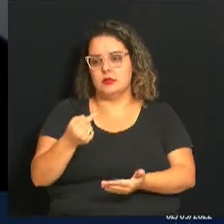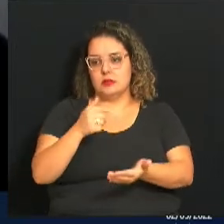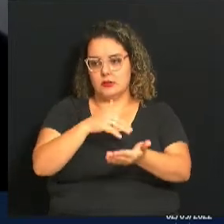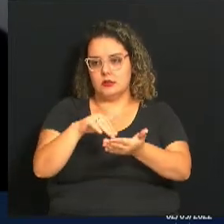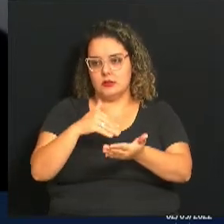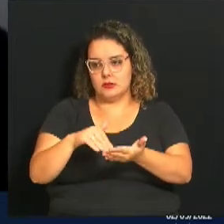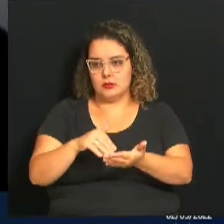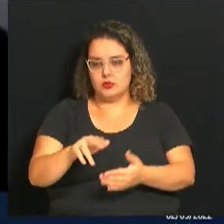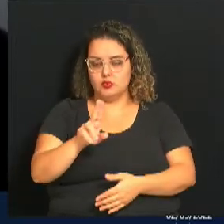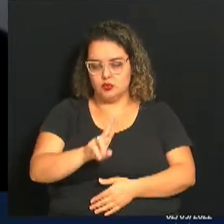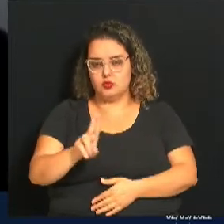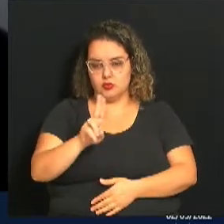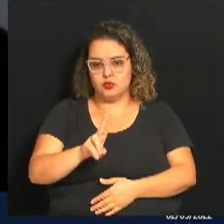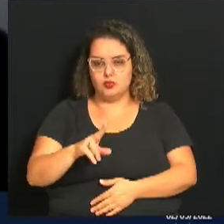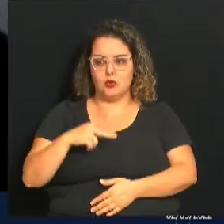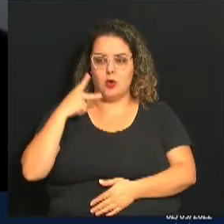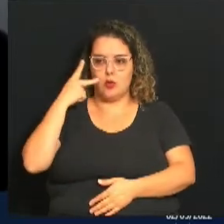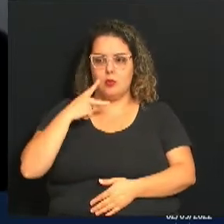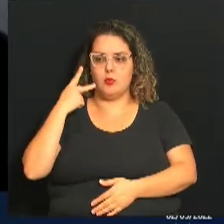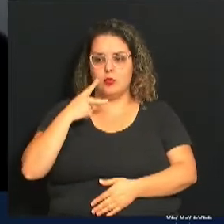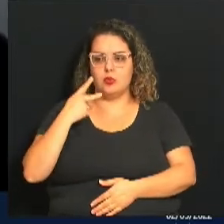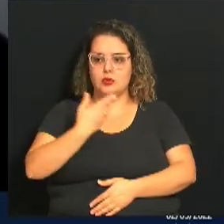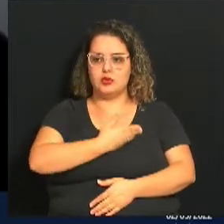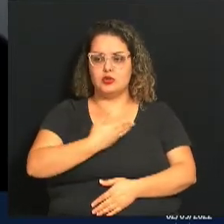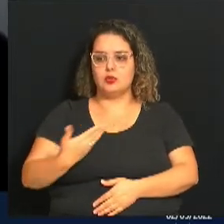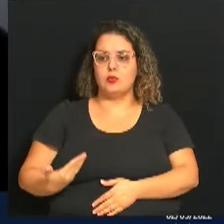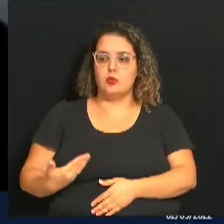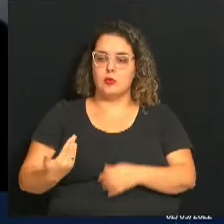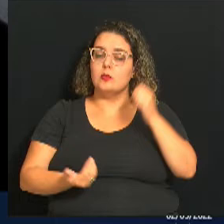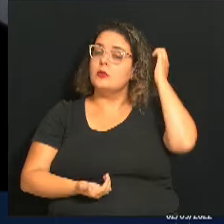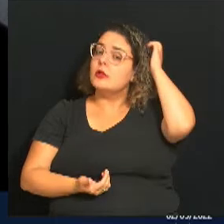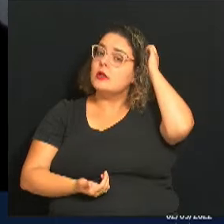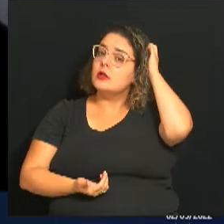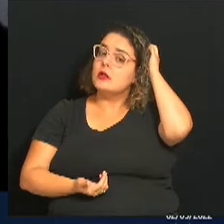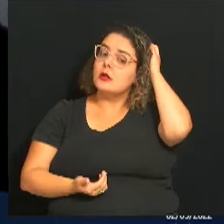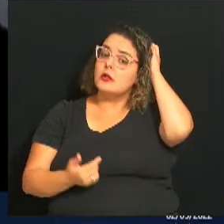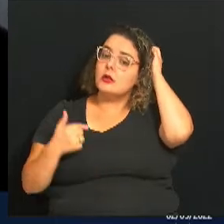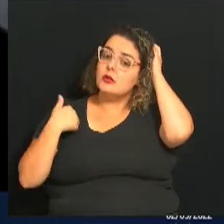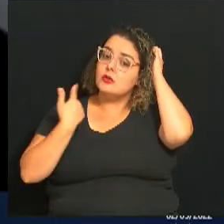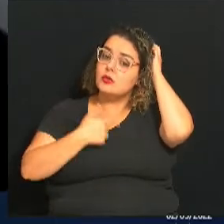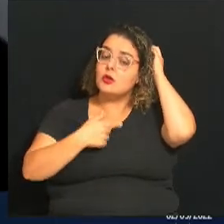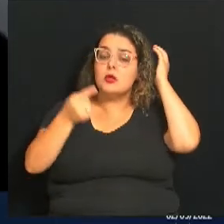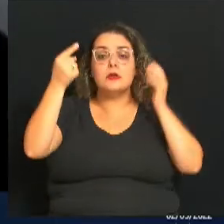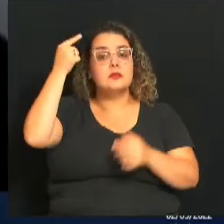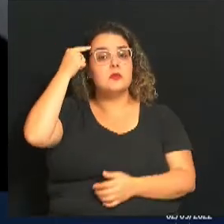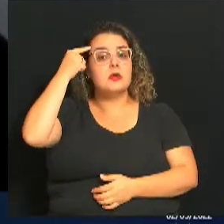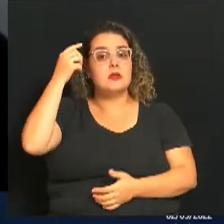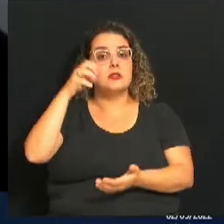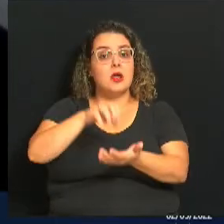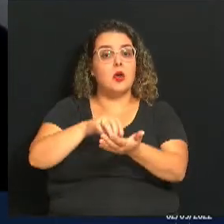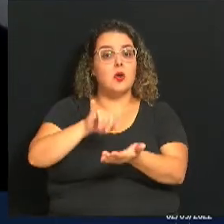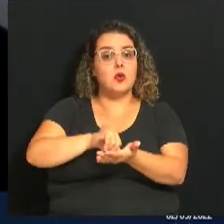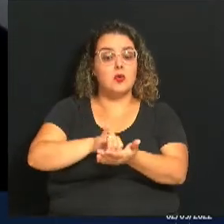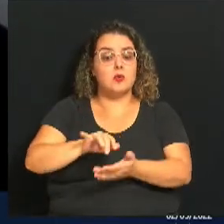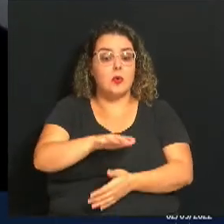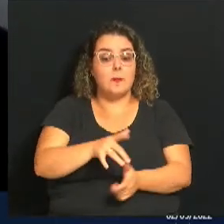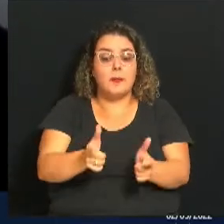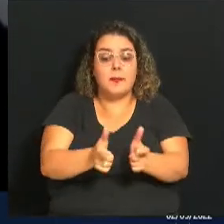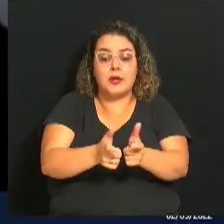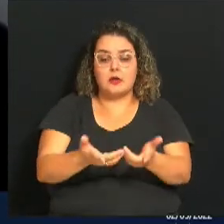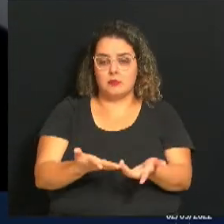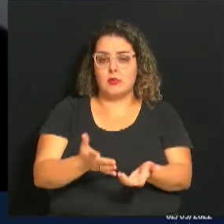dessas políticas públicas, né? Porque não adianta a gente só pensar o centro de uma esfera pequena, ele tem que